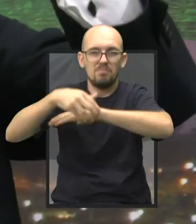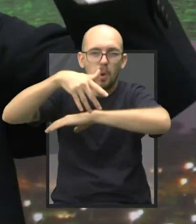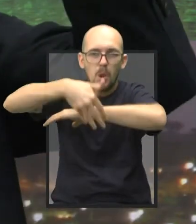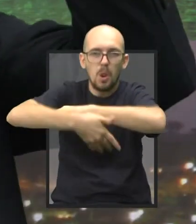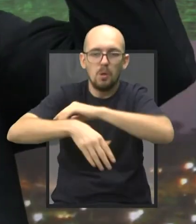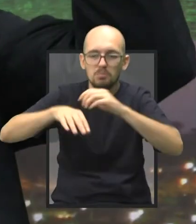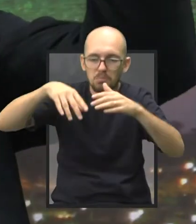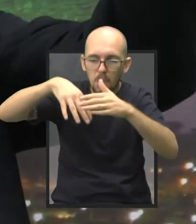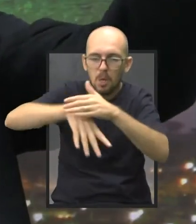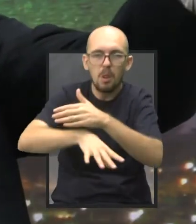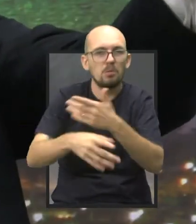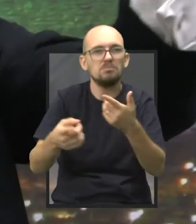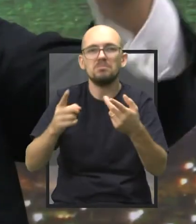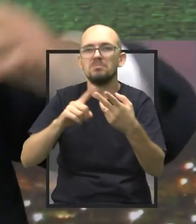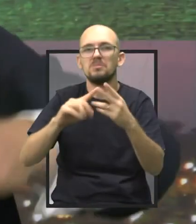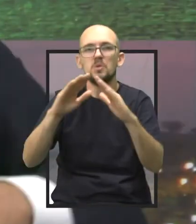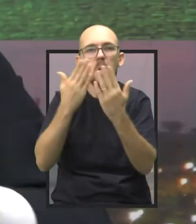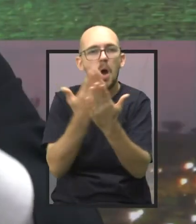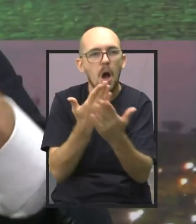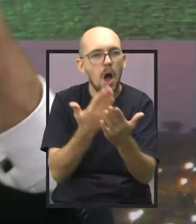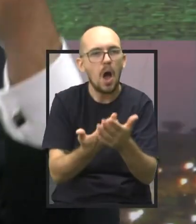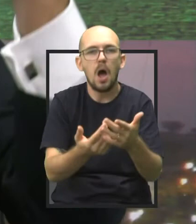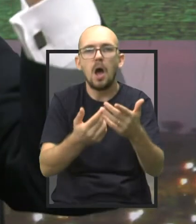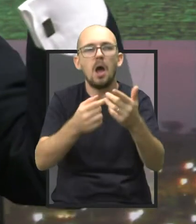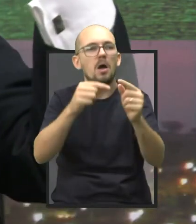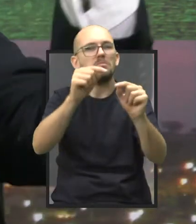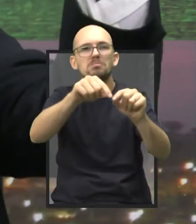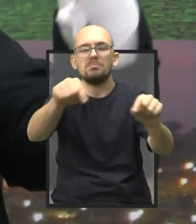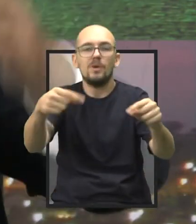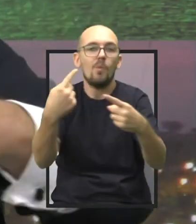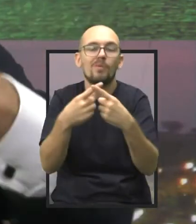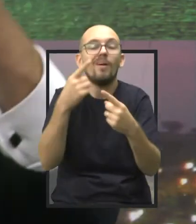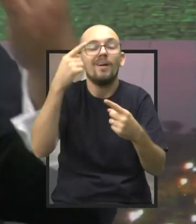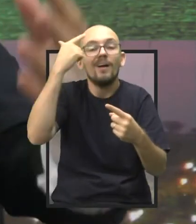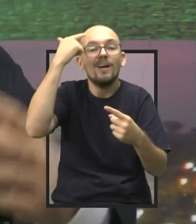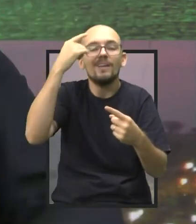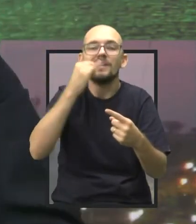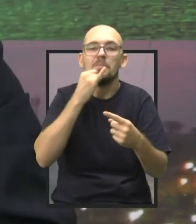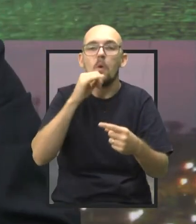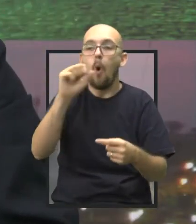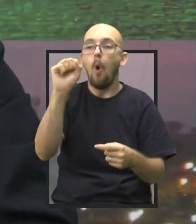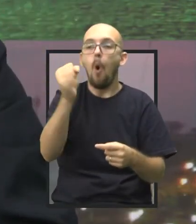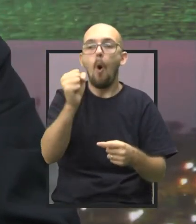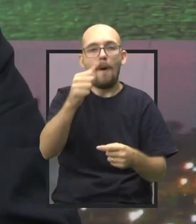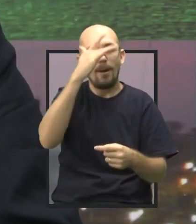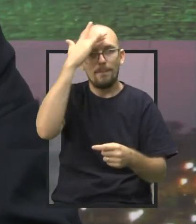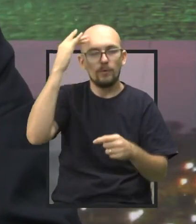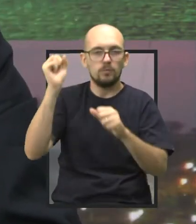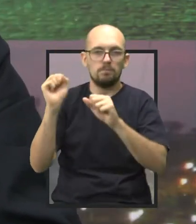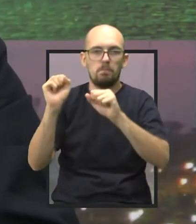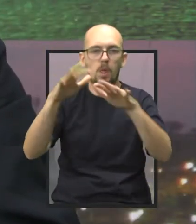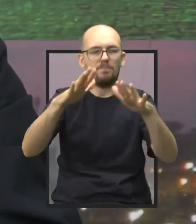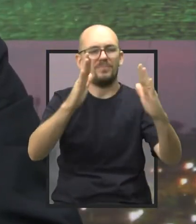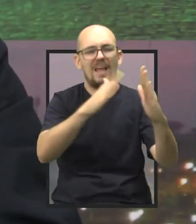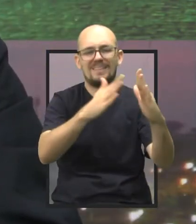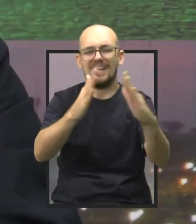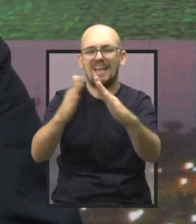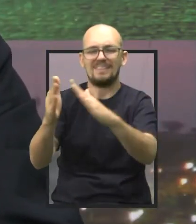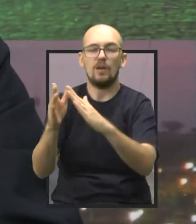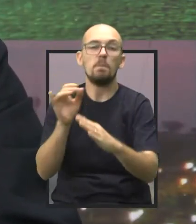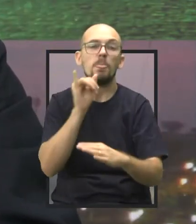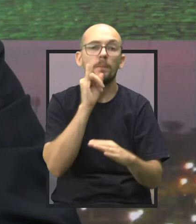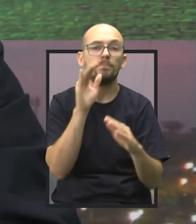10 mil pessoas, 8 mil pessoas no Cidade Alto, no alto da cidade, sem colocar mais